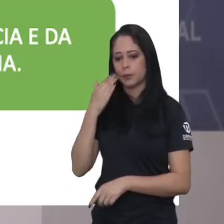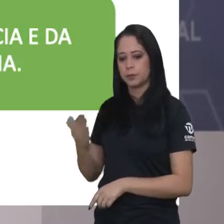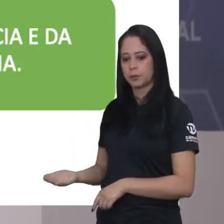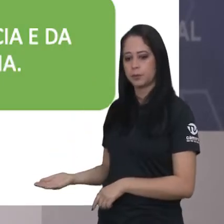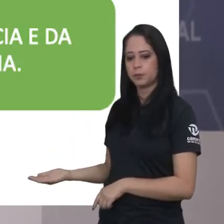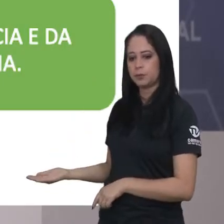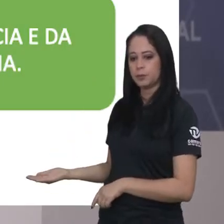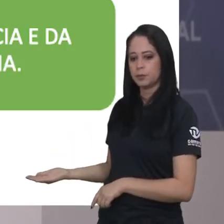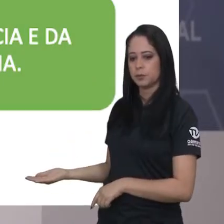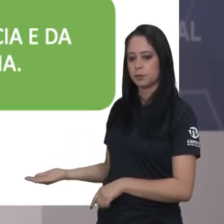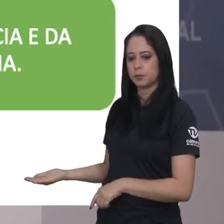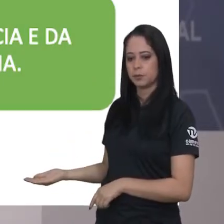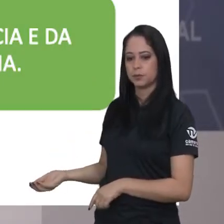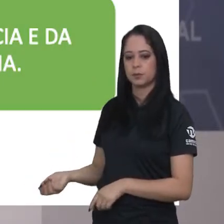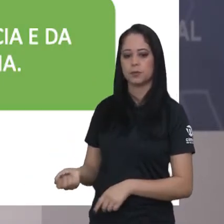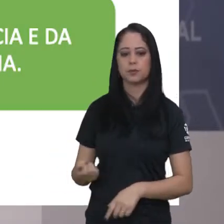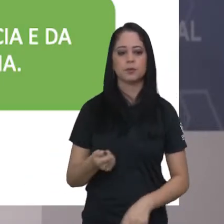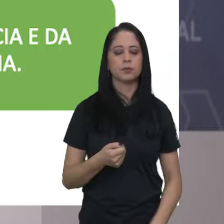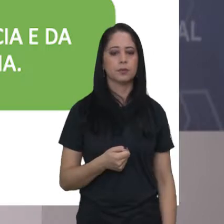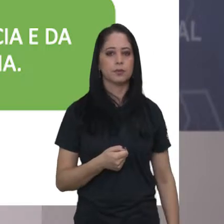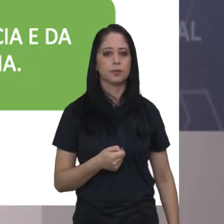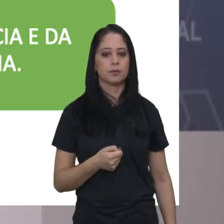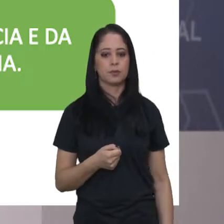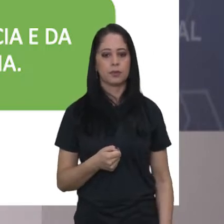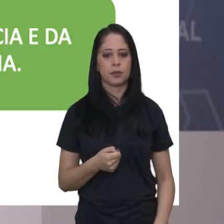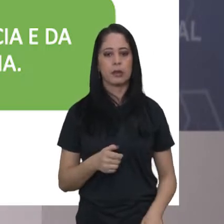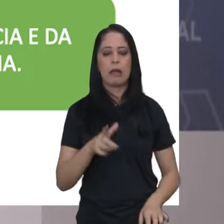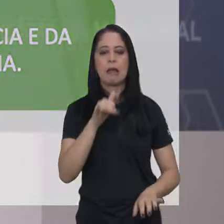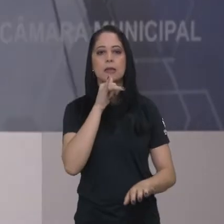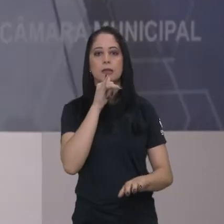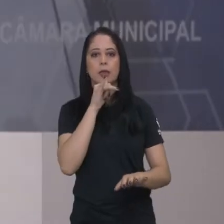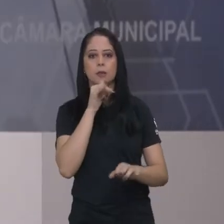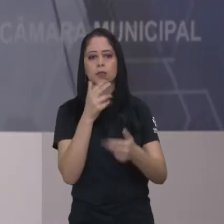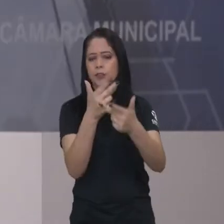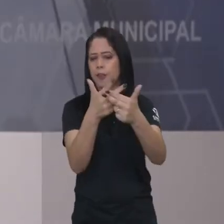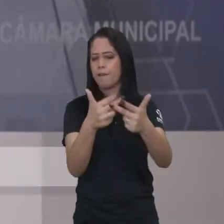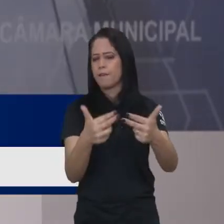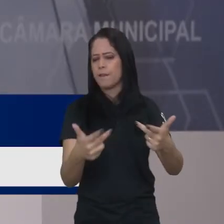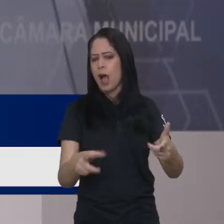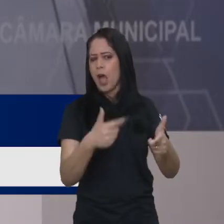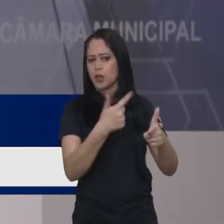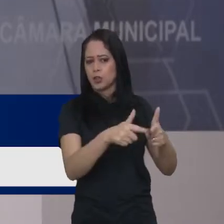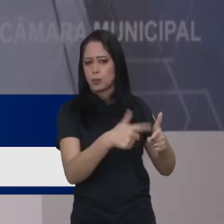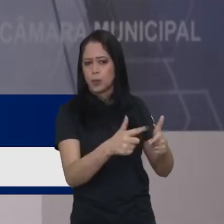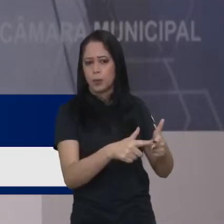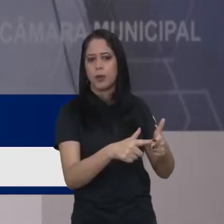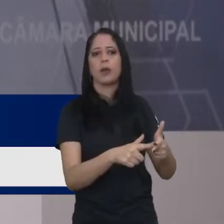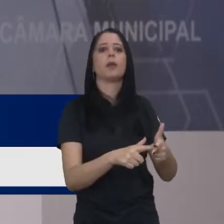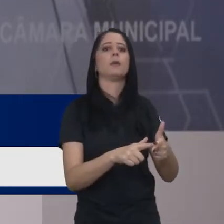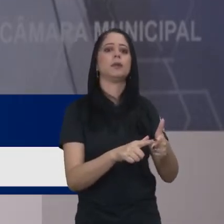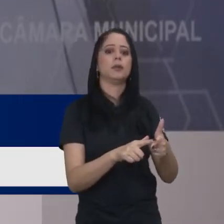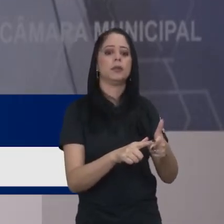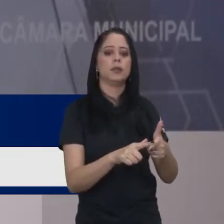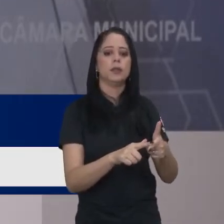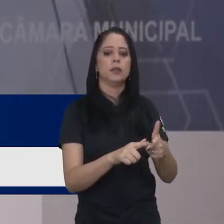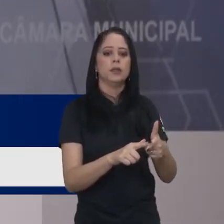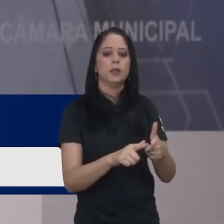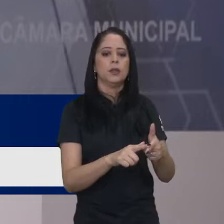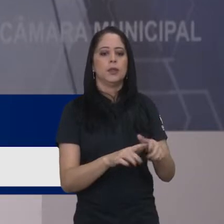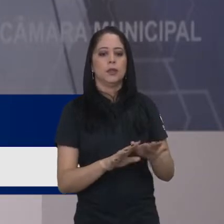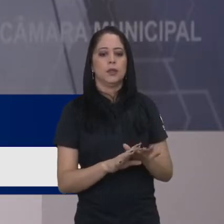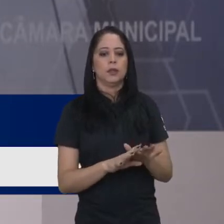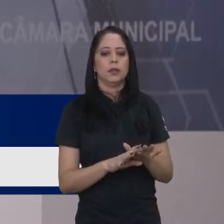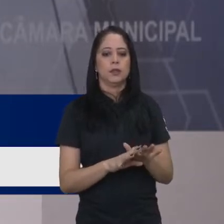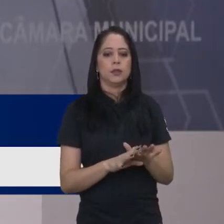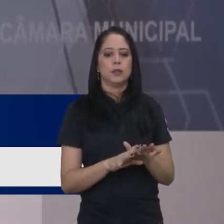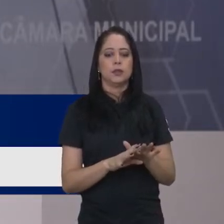vedação da inércia e proibição da insuficiência. Que é o seguinte, nós temos vários diagnósticos na cidade. Nós temos diagnósticos da situação de irregularidade que foi